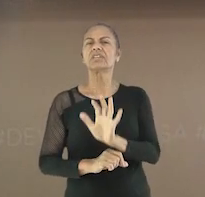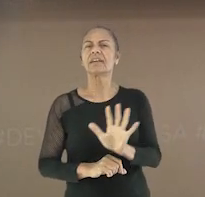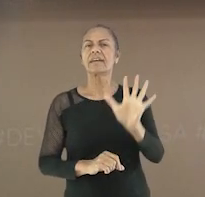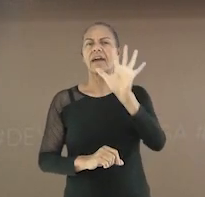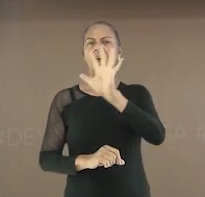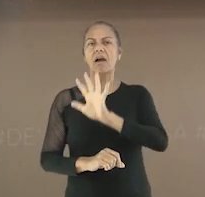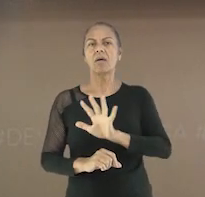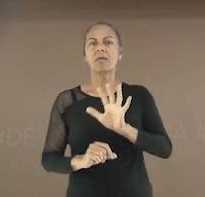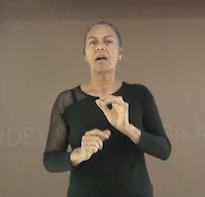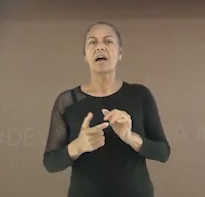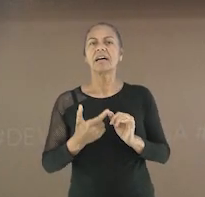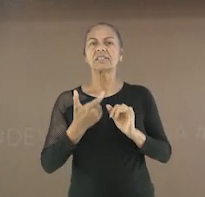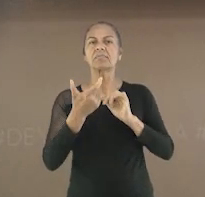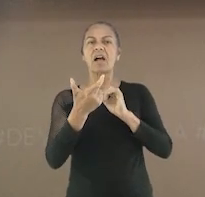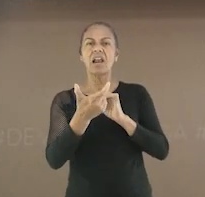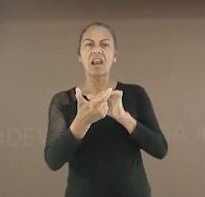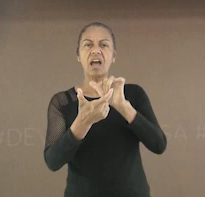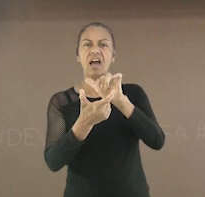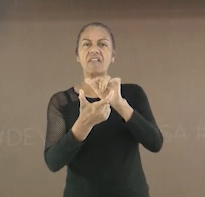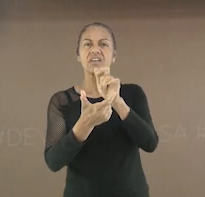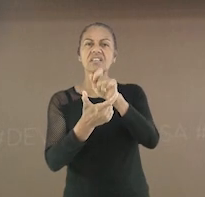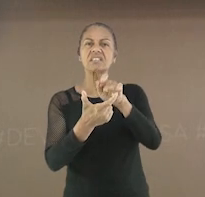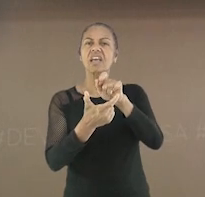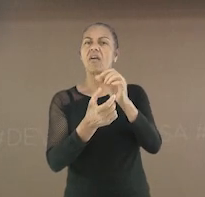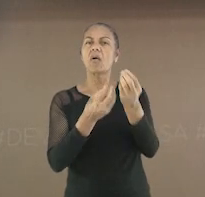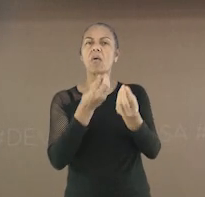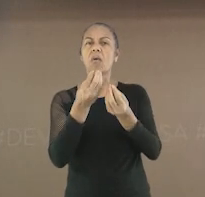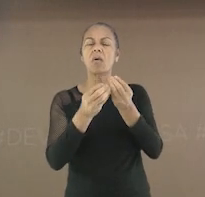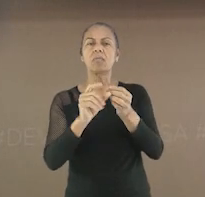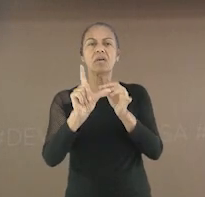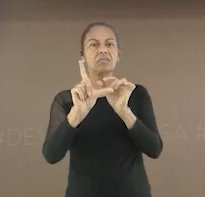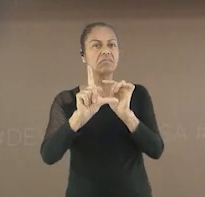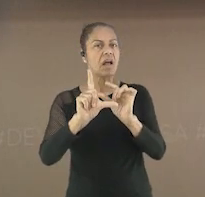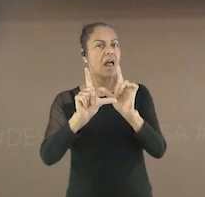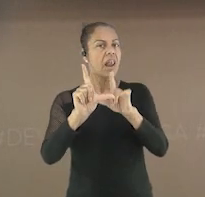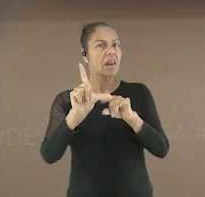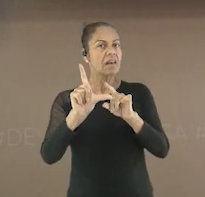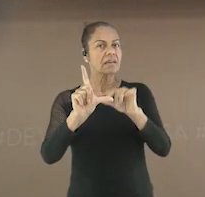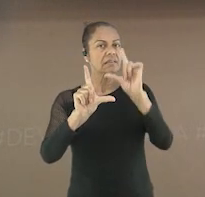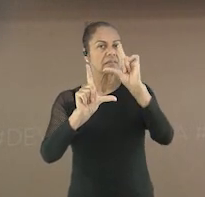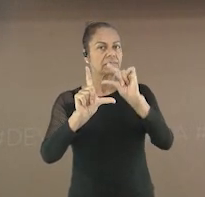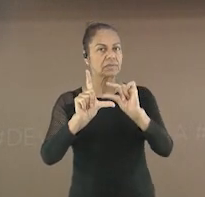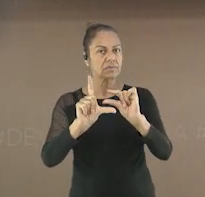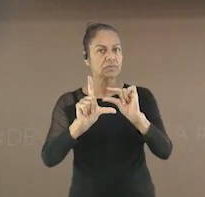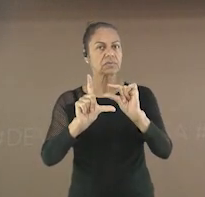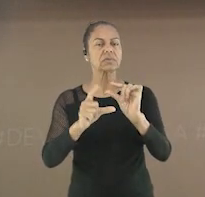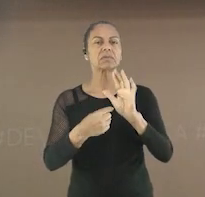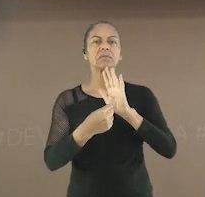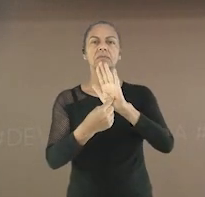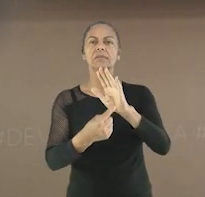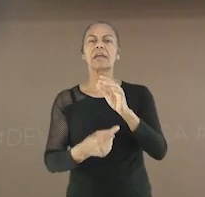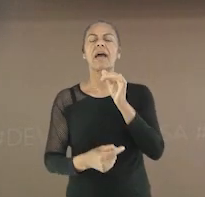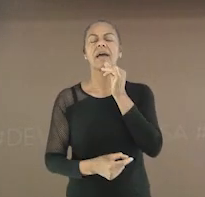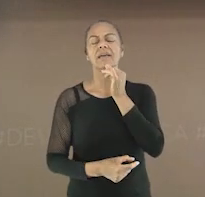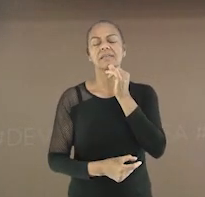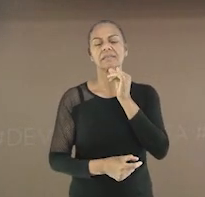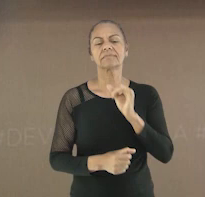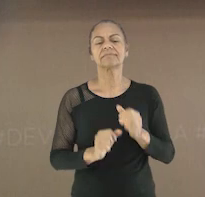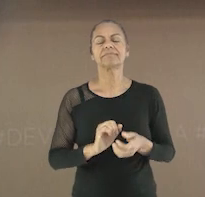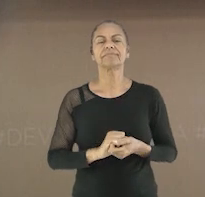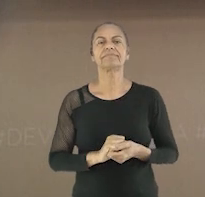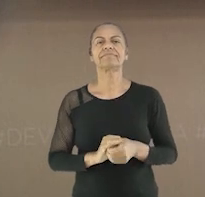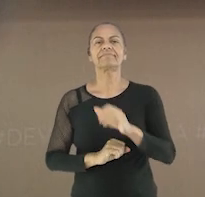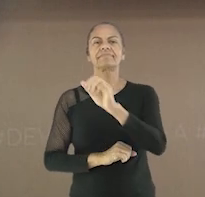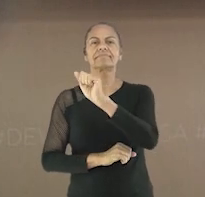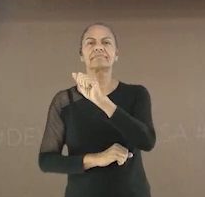são escritas com letras minúsculas. Veja só alguns exemplos. A